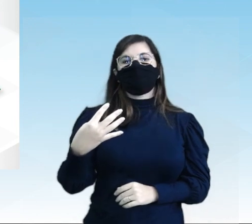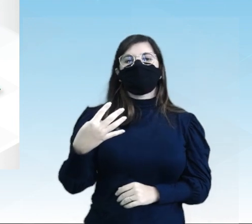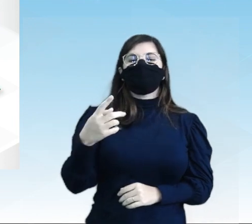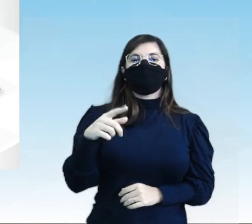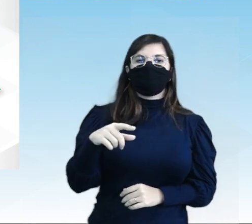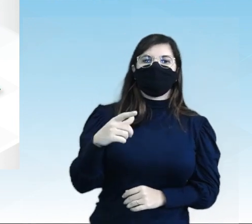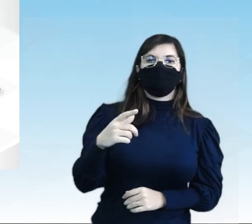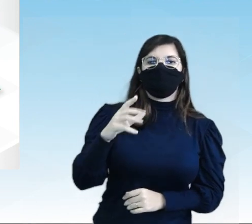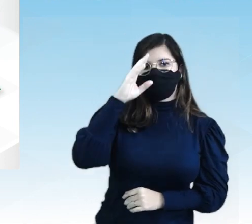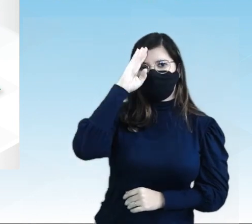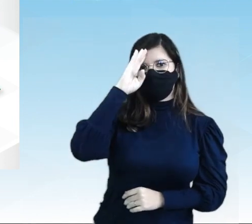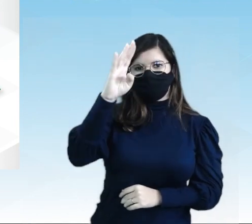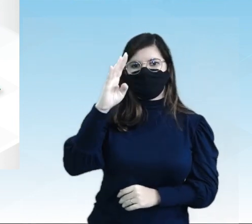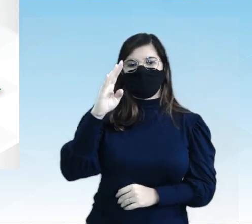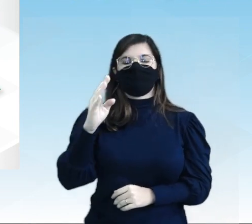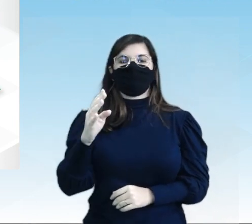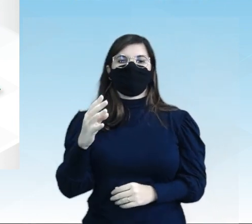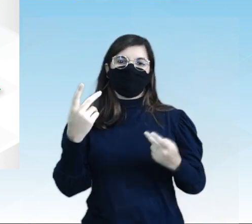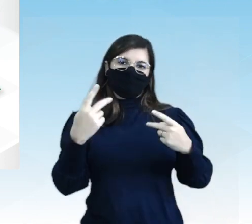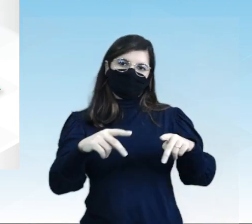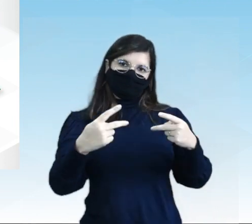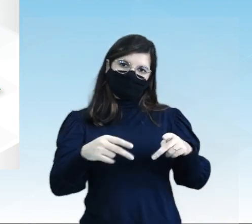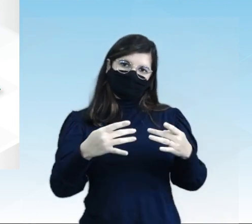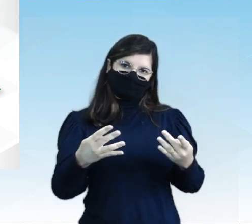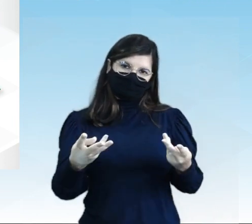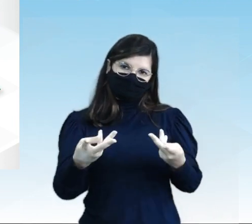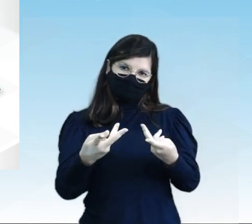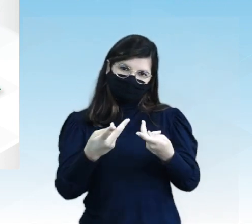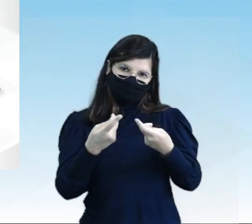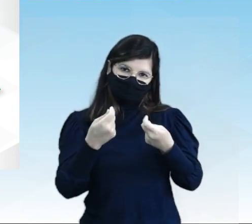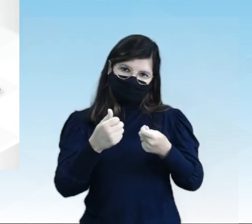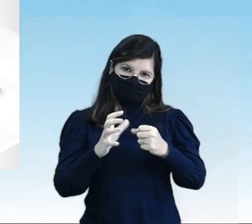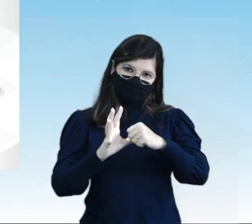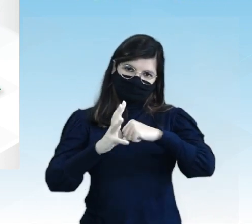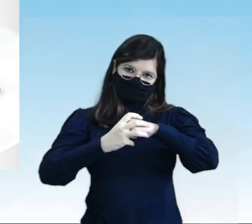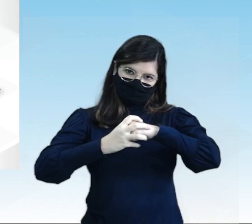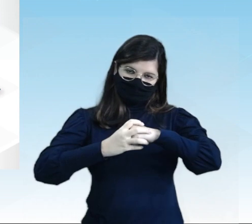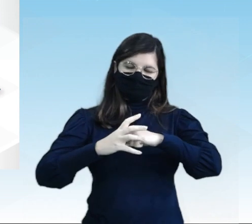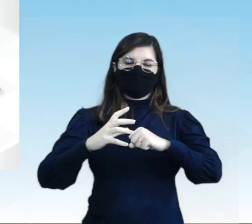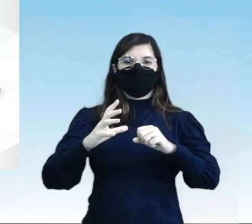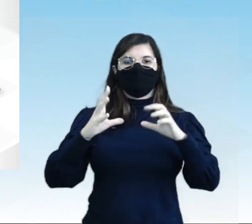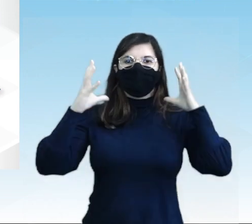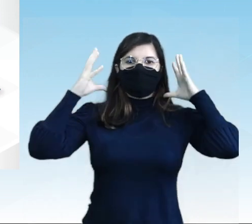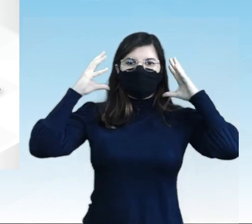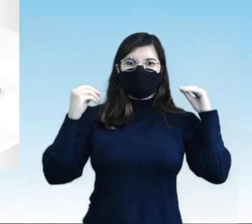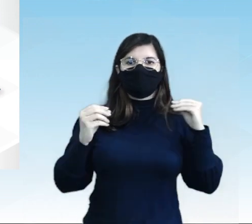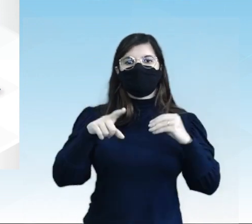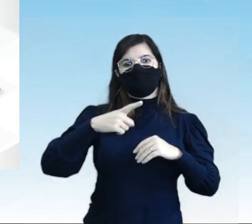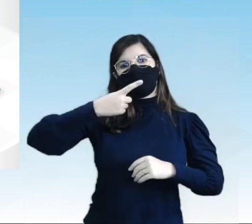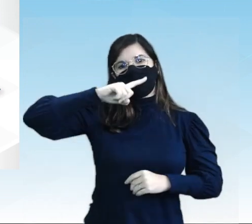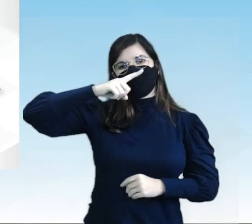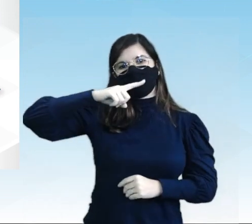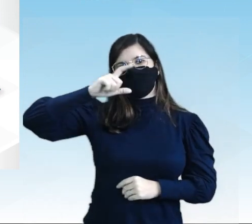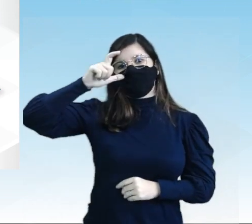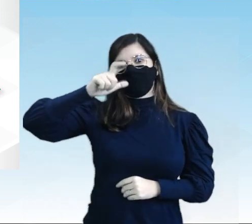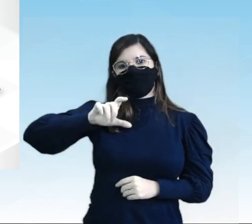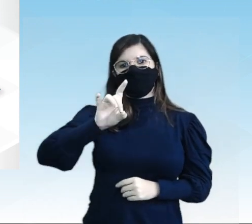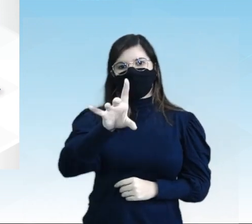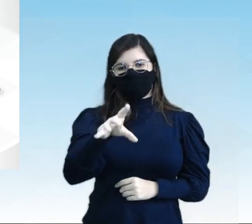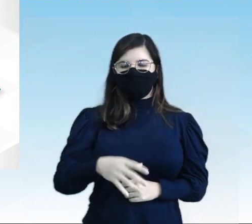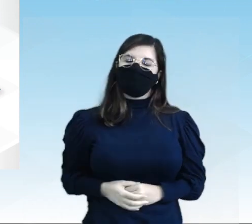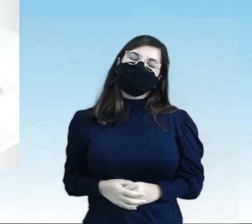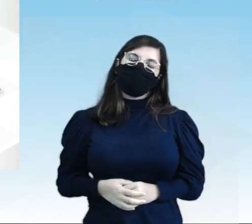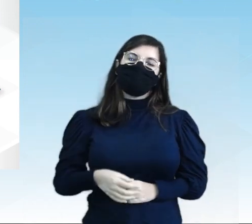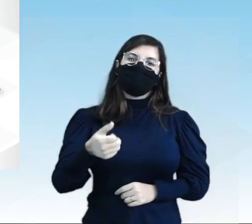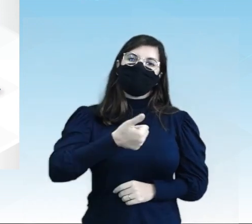e a grande principal artimanha desse dessa colonização holandesa Era sim a cana-de-açúcar então primeiro ponto